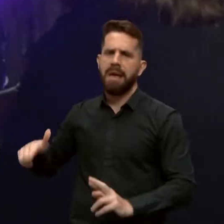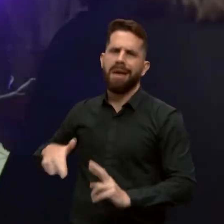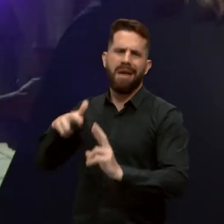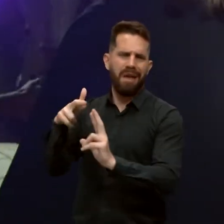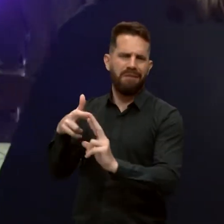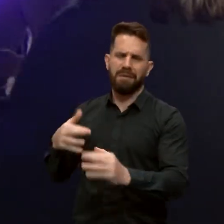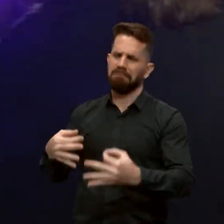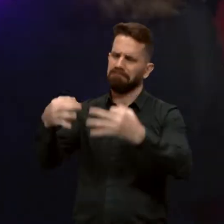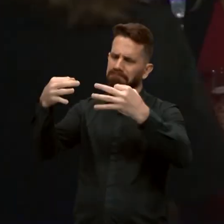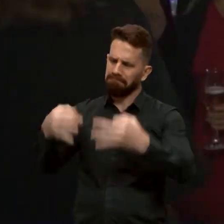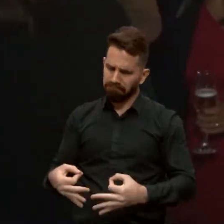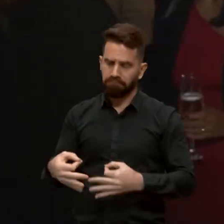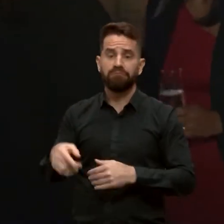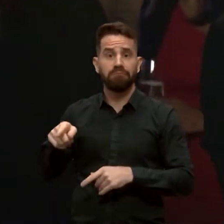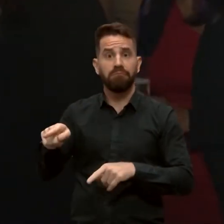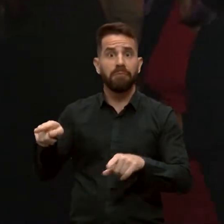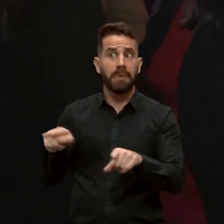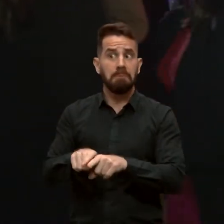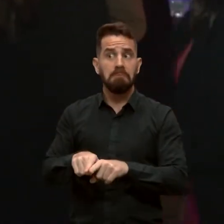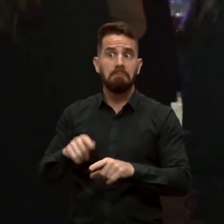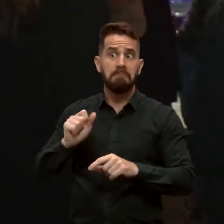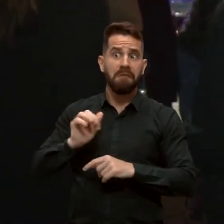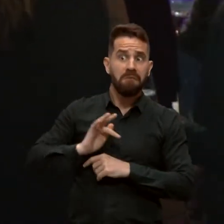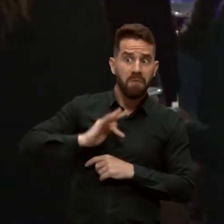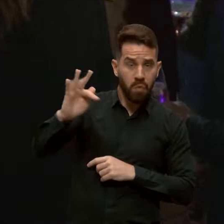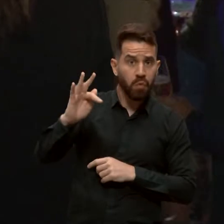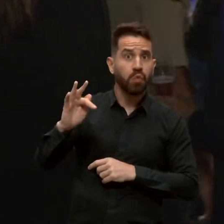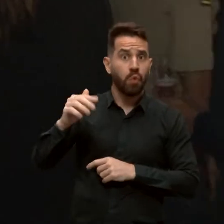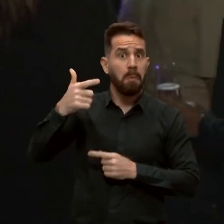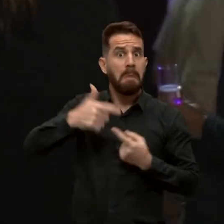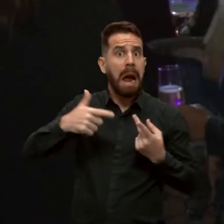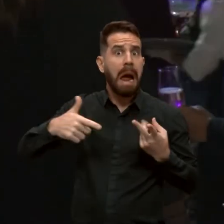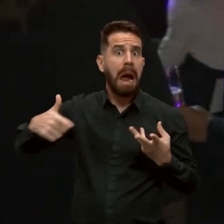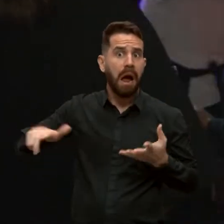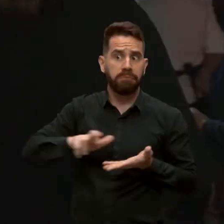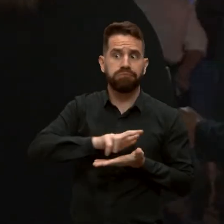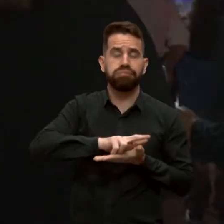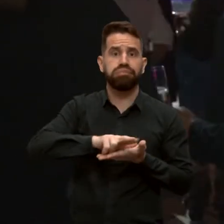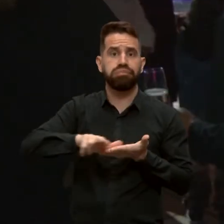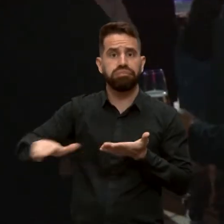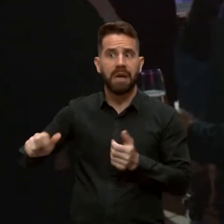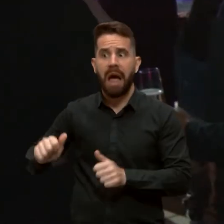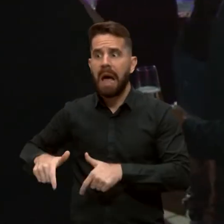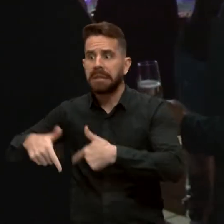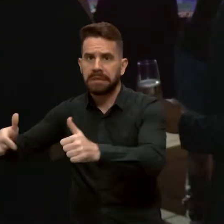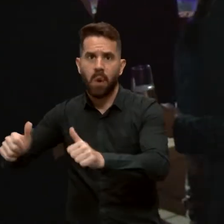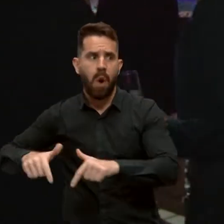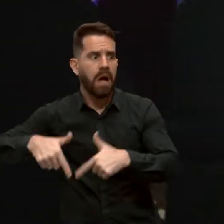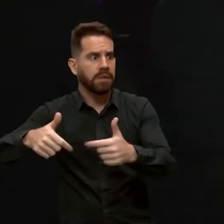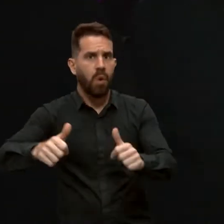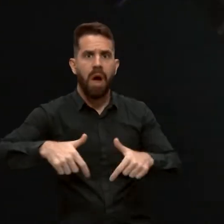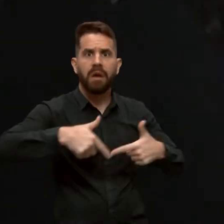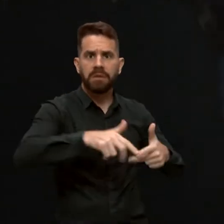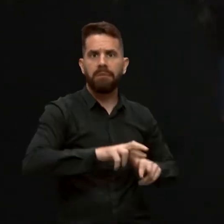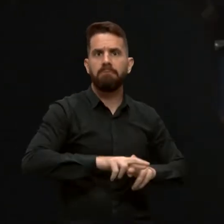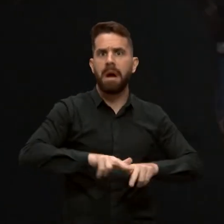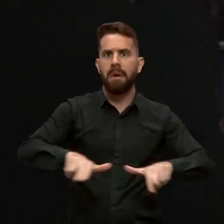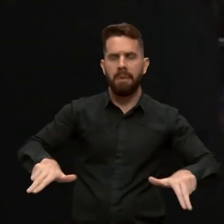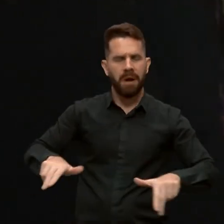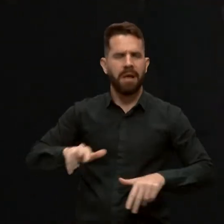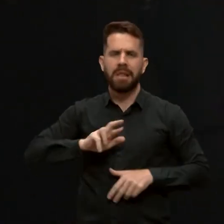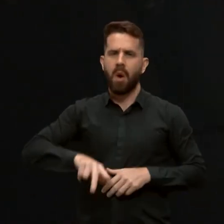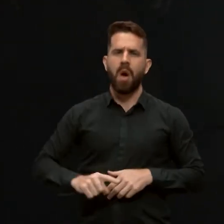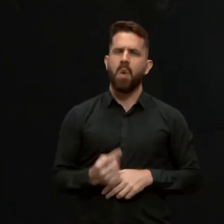que o Centro de Seleção tinha para realizar diferentes ações e atividades, e não só